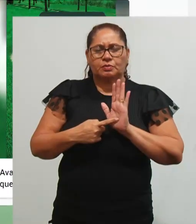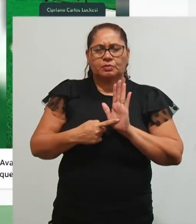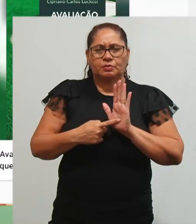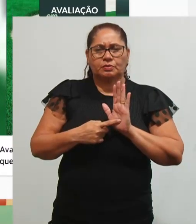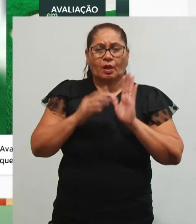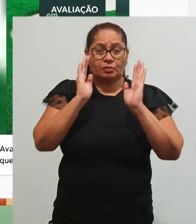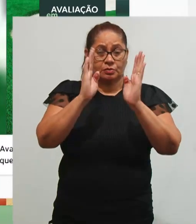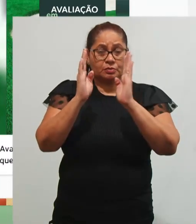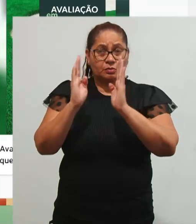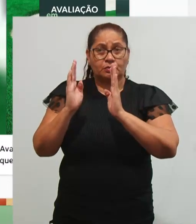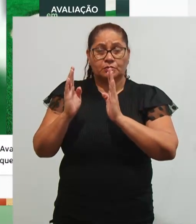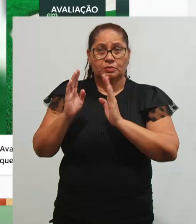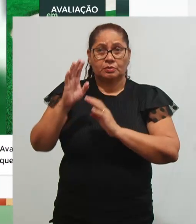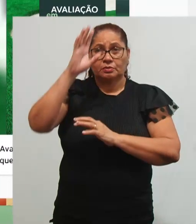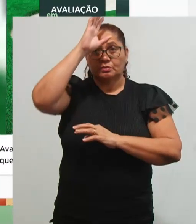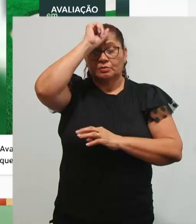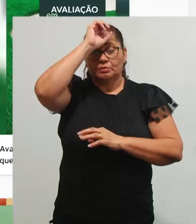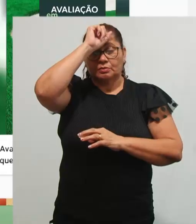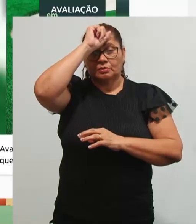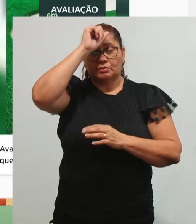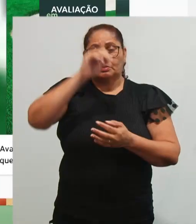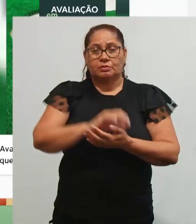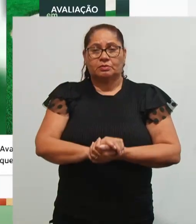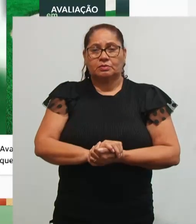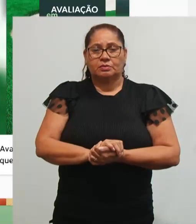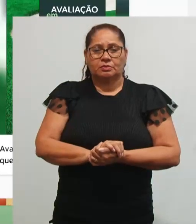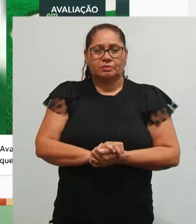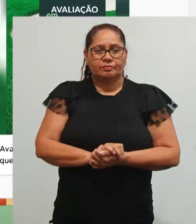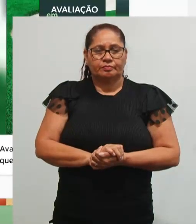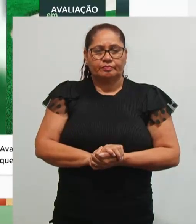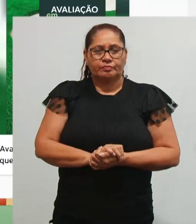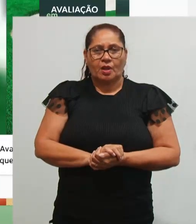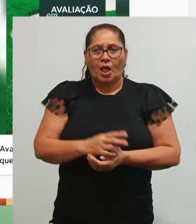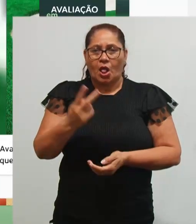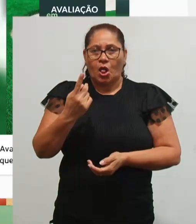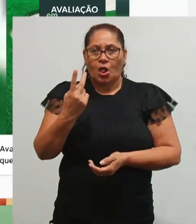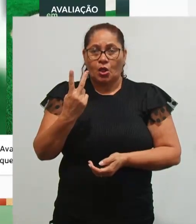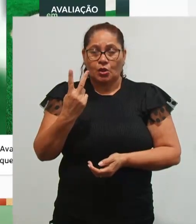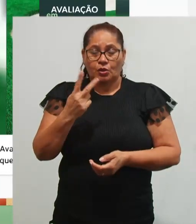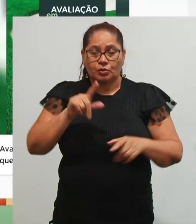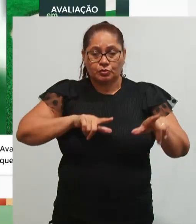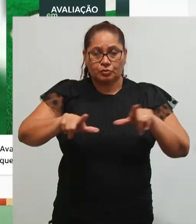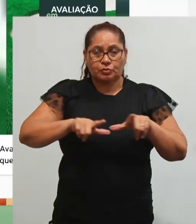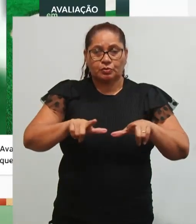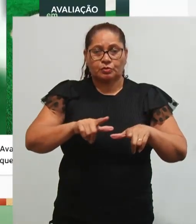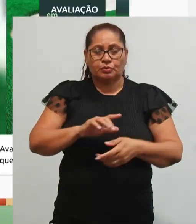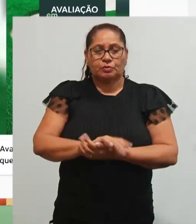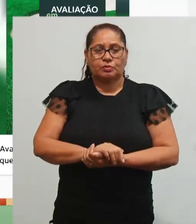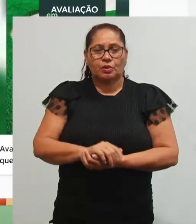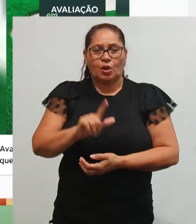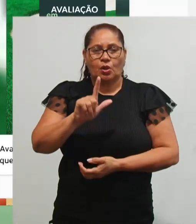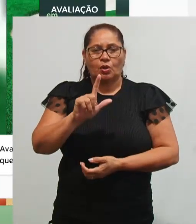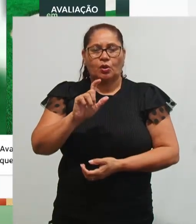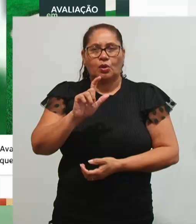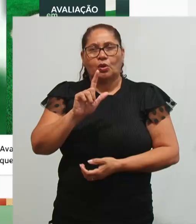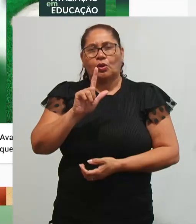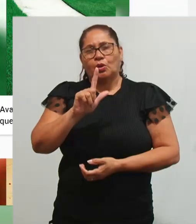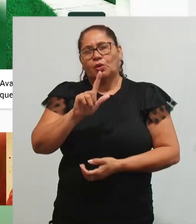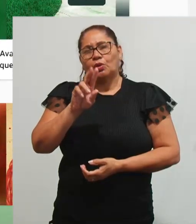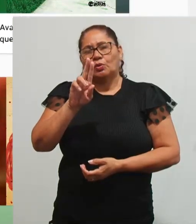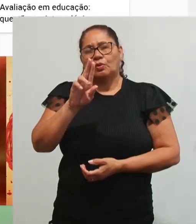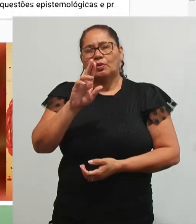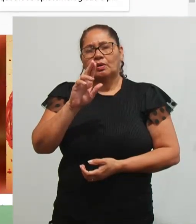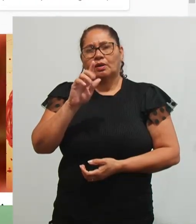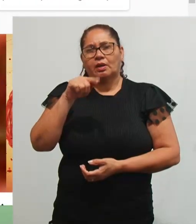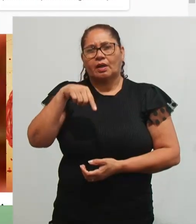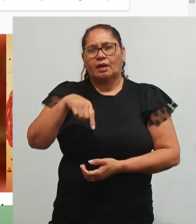a avaliação da aprendizagem, o Lucchesi, 2 obras do Lucchesi, todas 2 nós utilizamos na